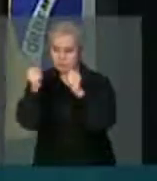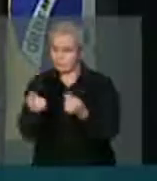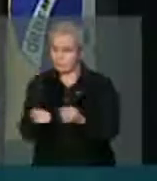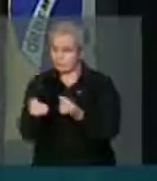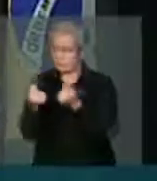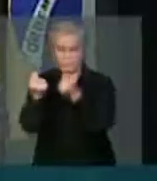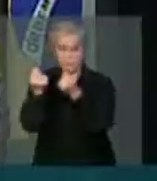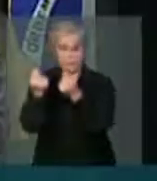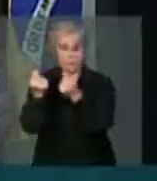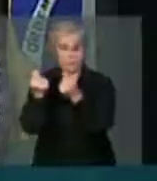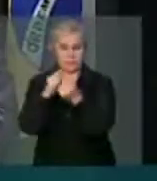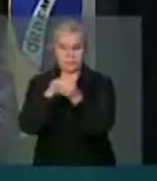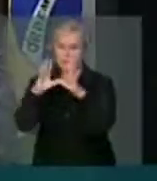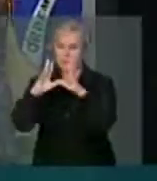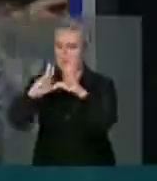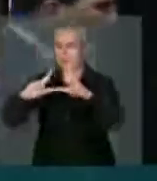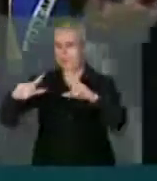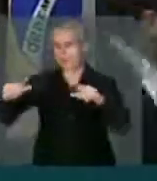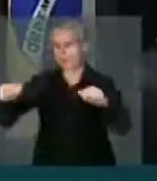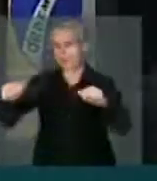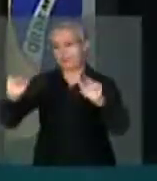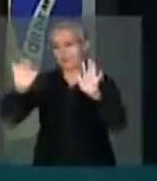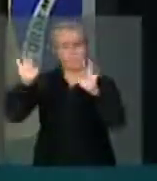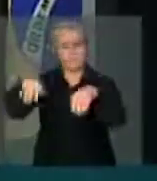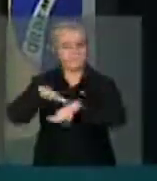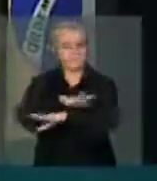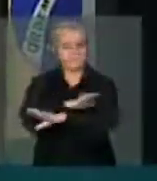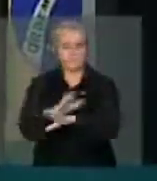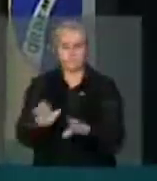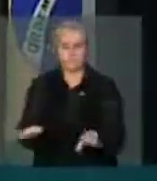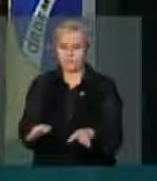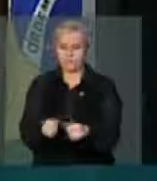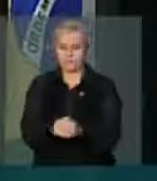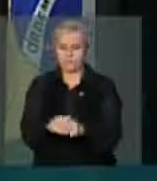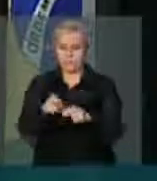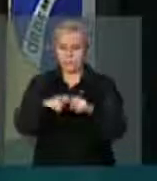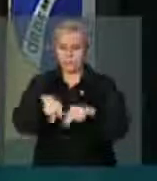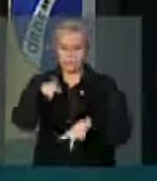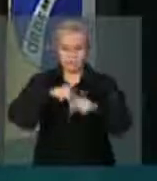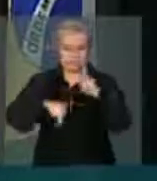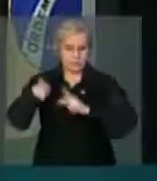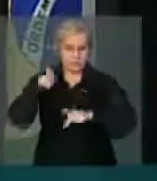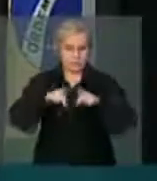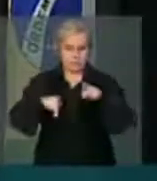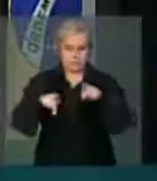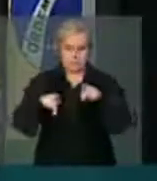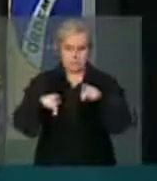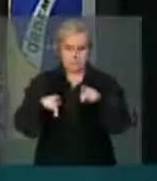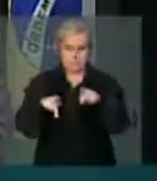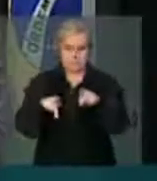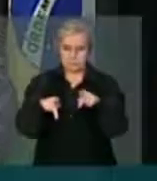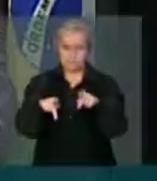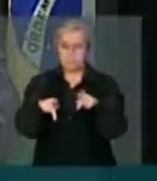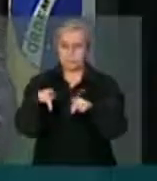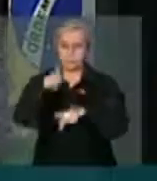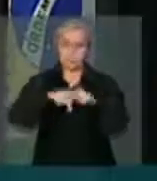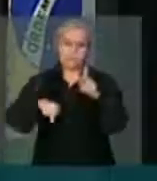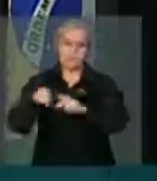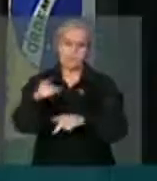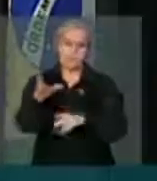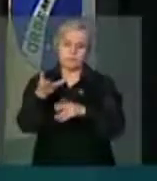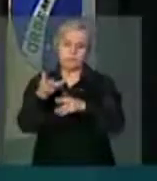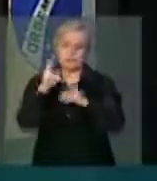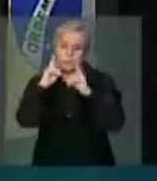algo, mas acabou por completo com a população a quem caberia se governar e